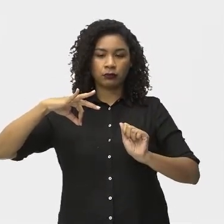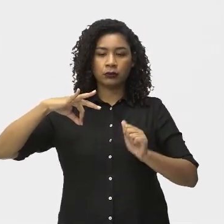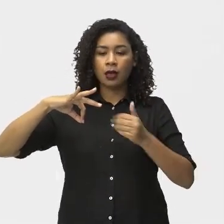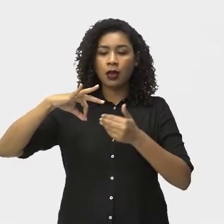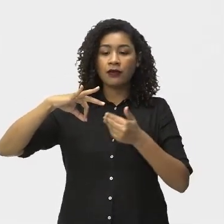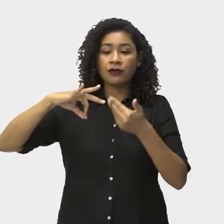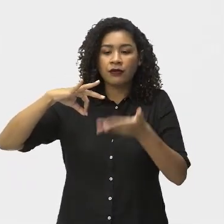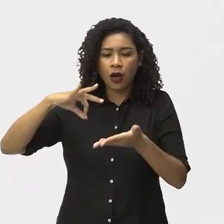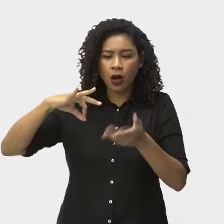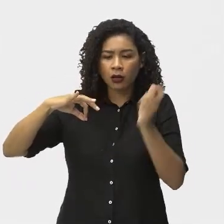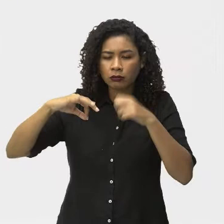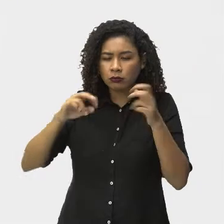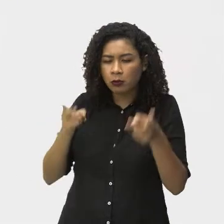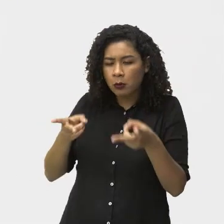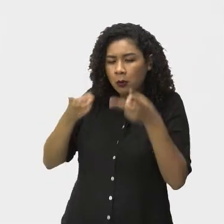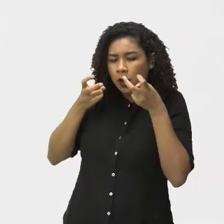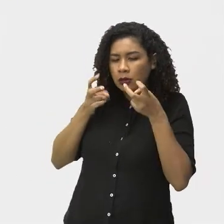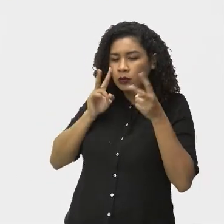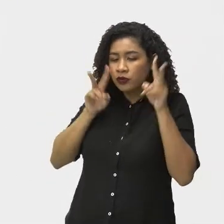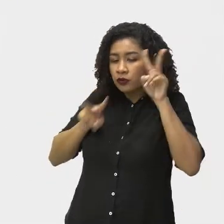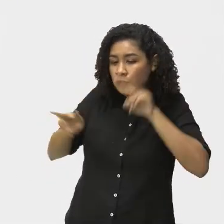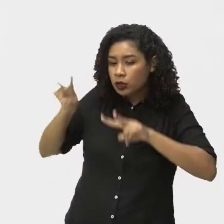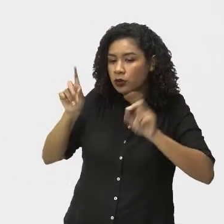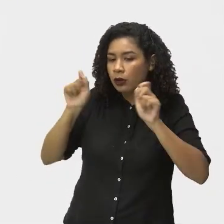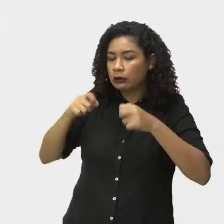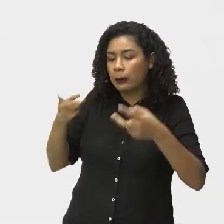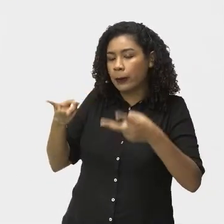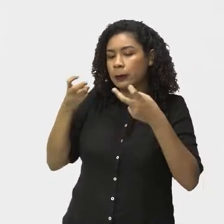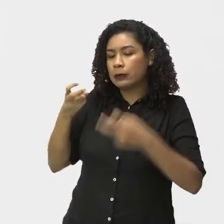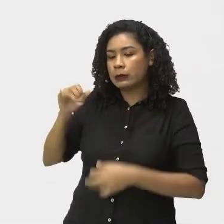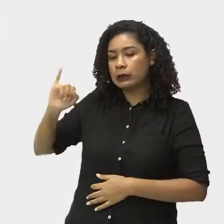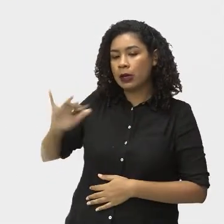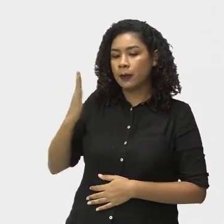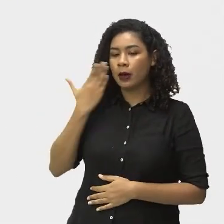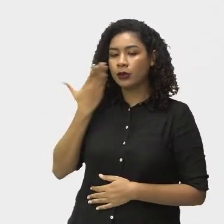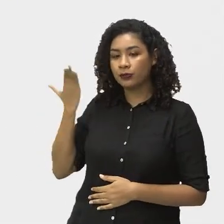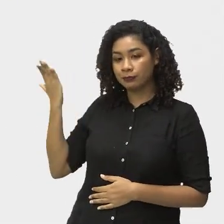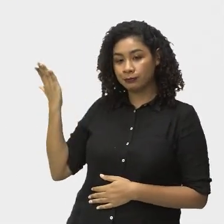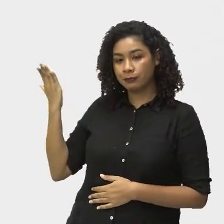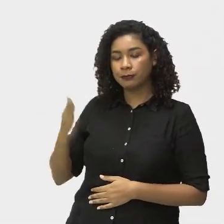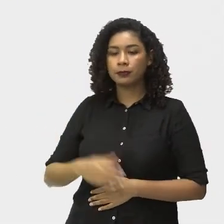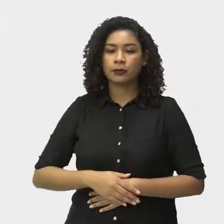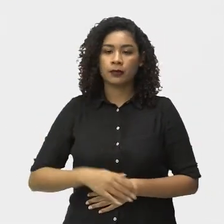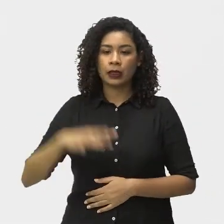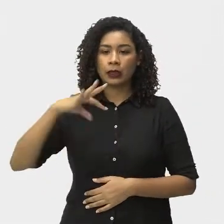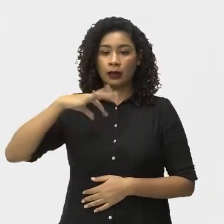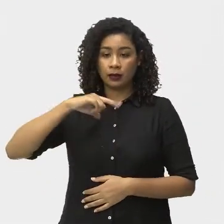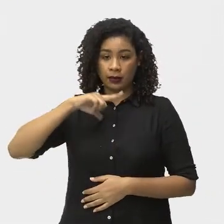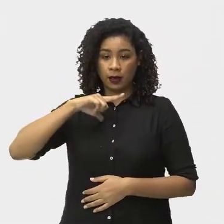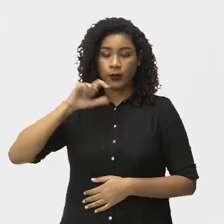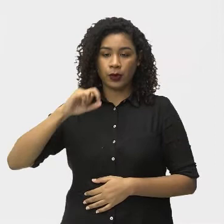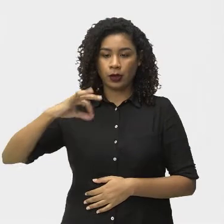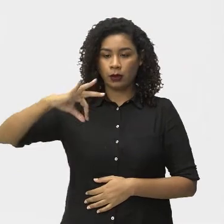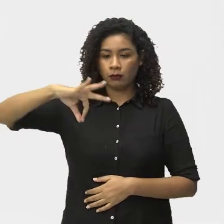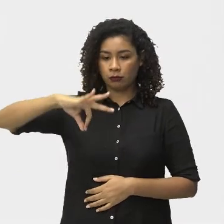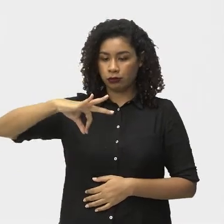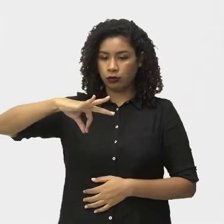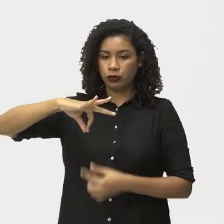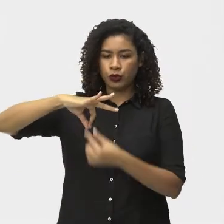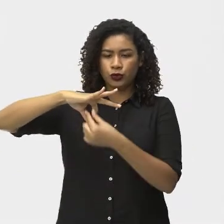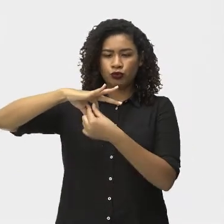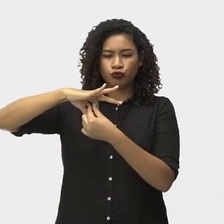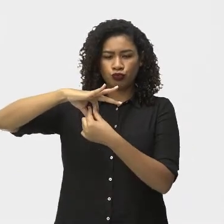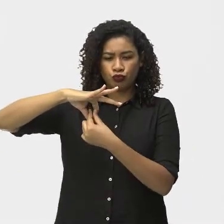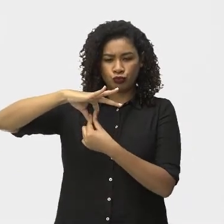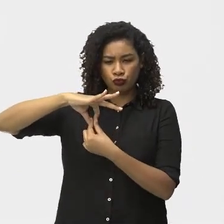né? O que dá para ser observado externamente, como a gente está observando nessa imagem. Aí tem, ó, os pequenos lábios, os grandes lábios, né? Como a